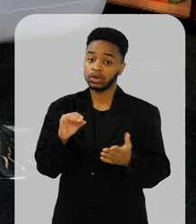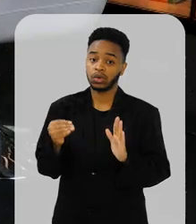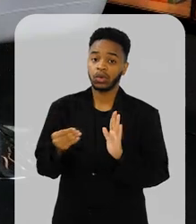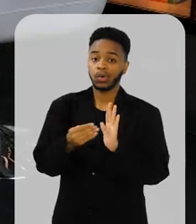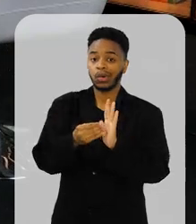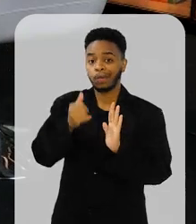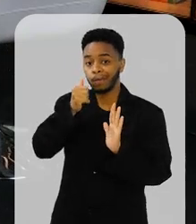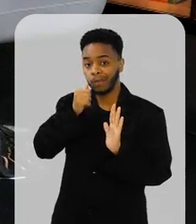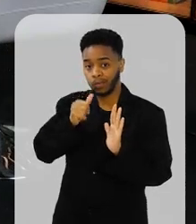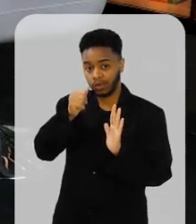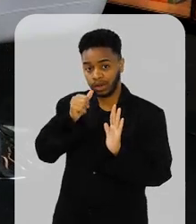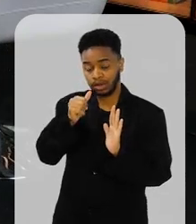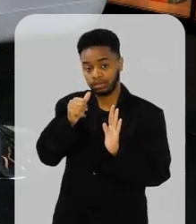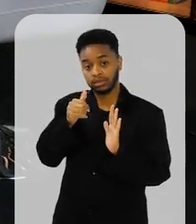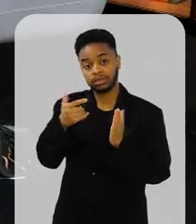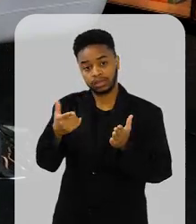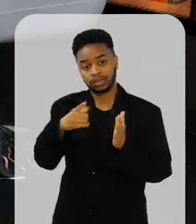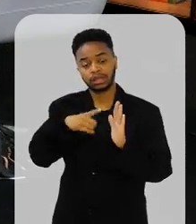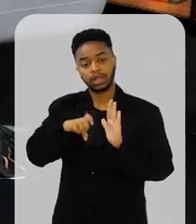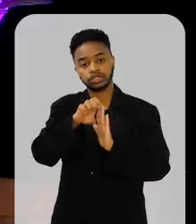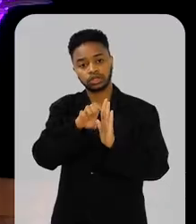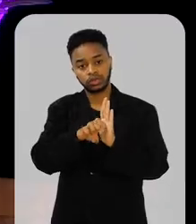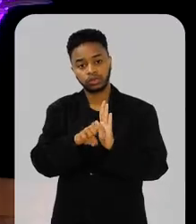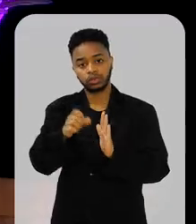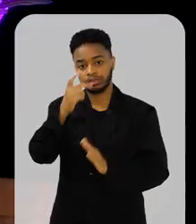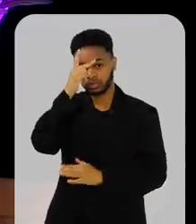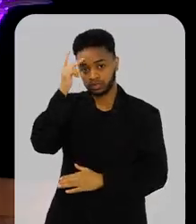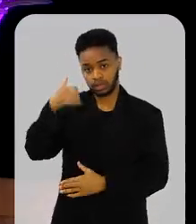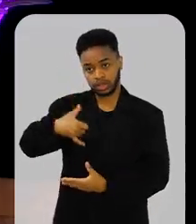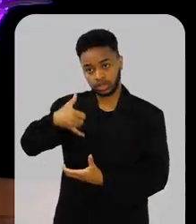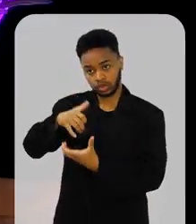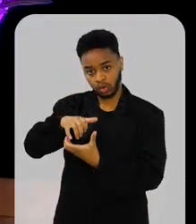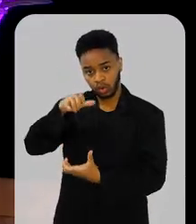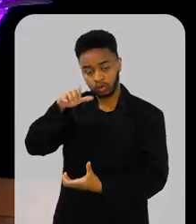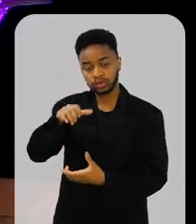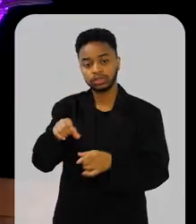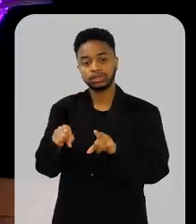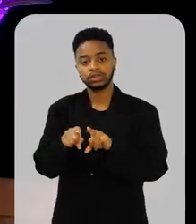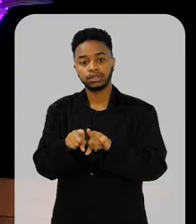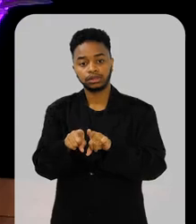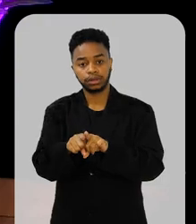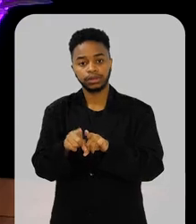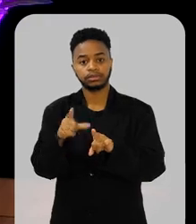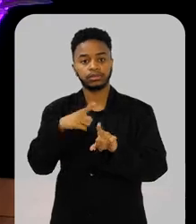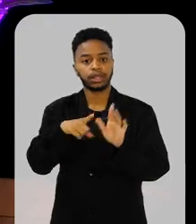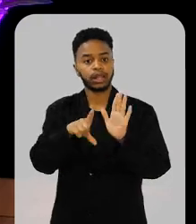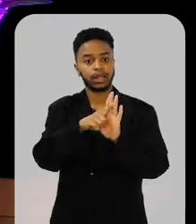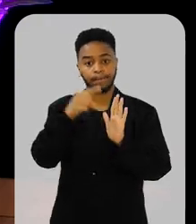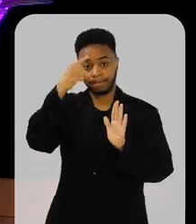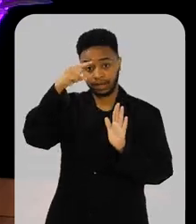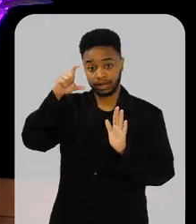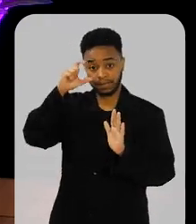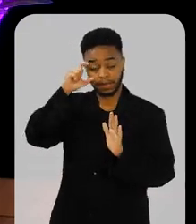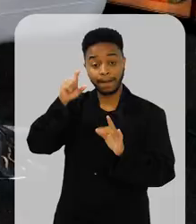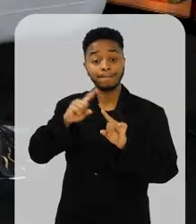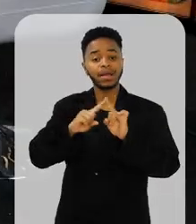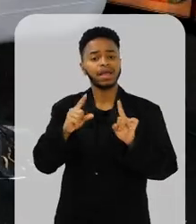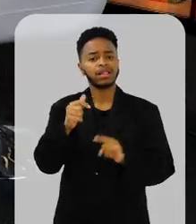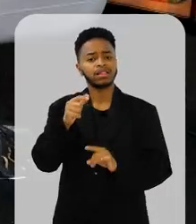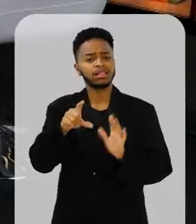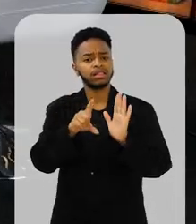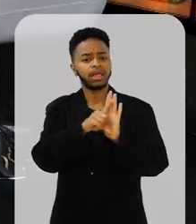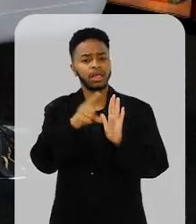uma mulher, além do Estatuto da Pessoa Idosa, ainda a gente tem a Lei Maria da Penha. Mas a Lei Maria da